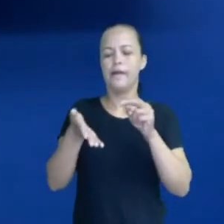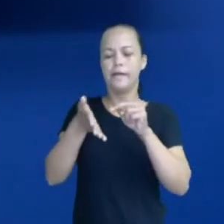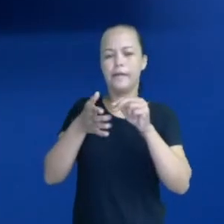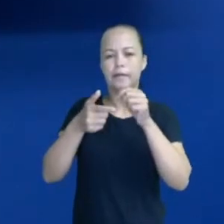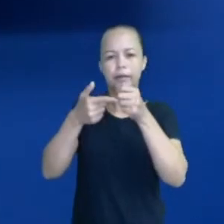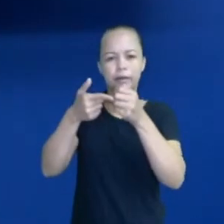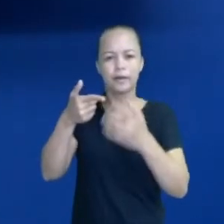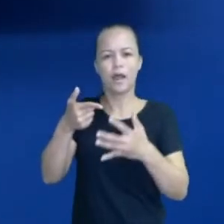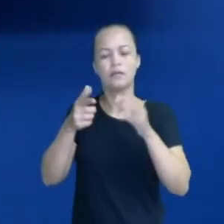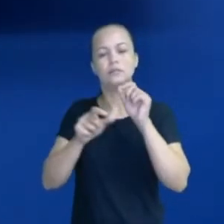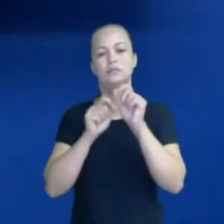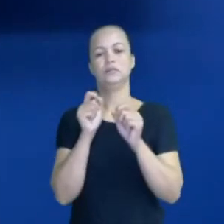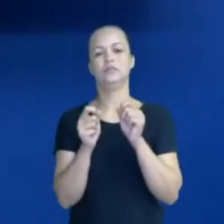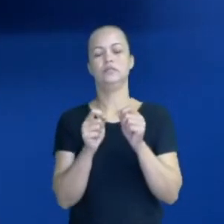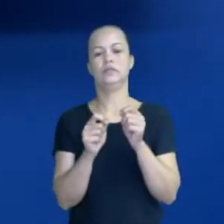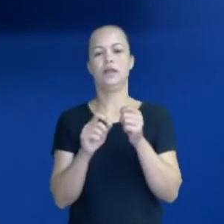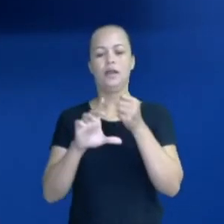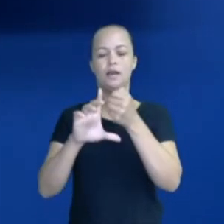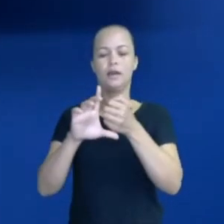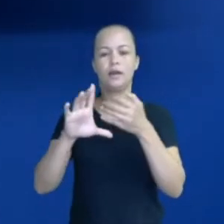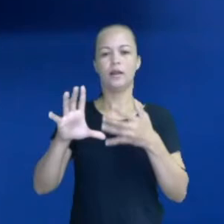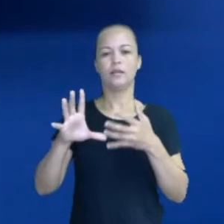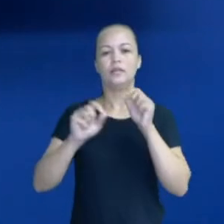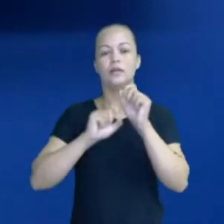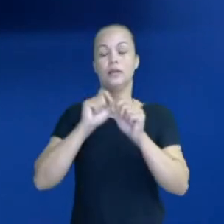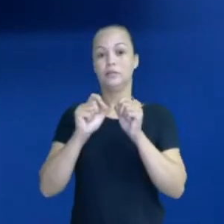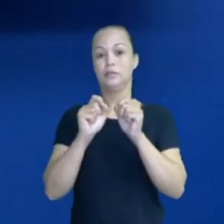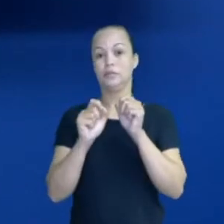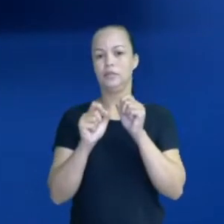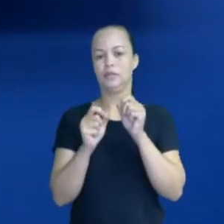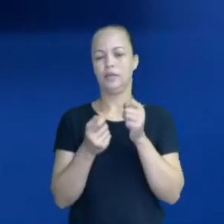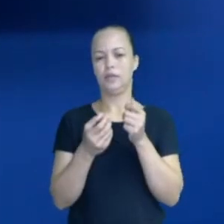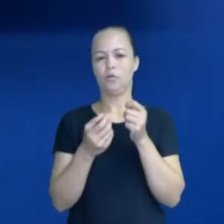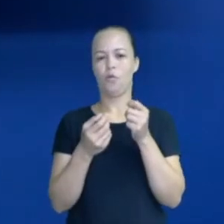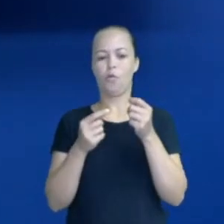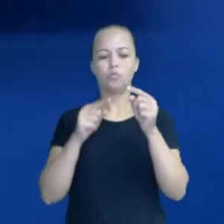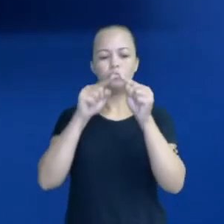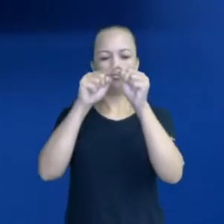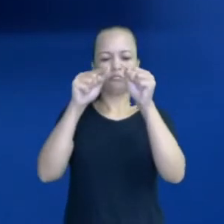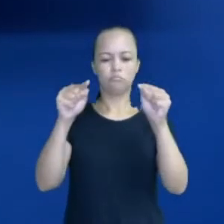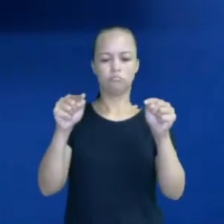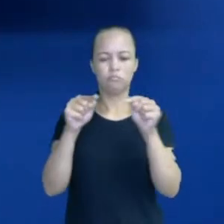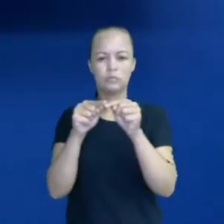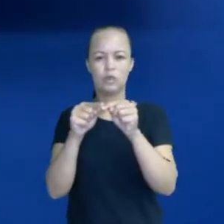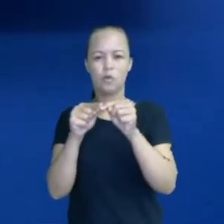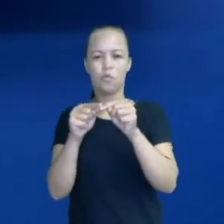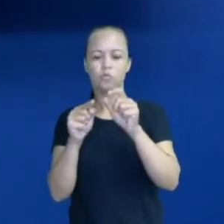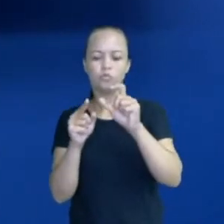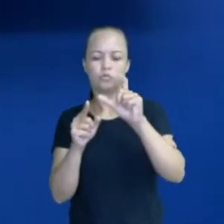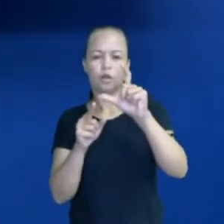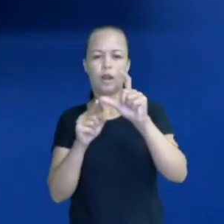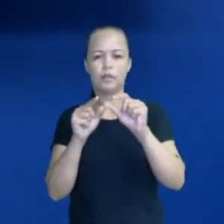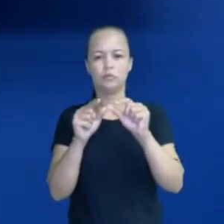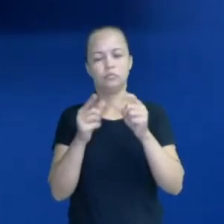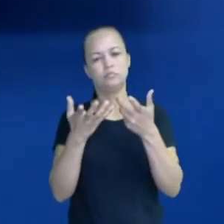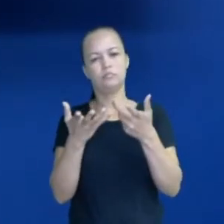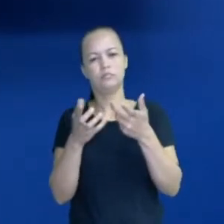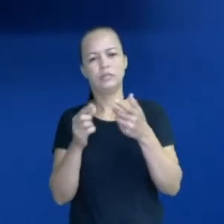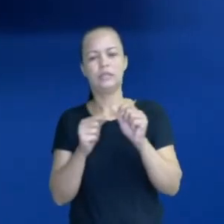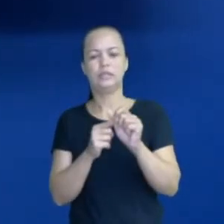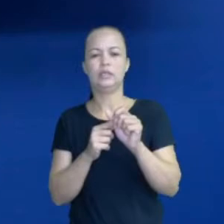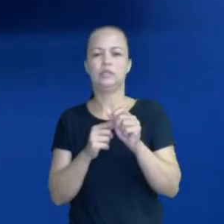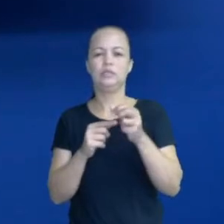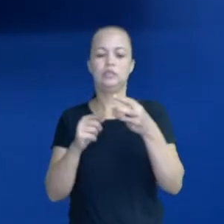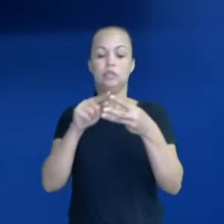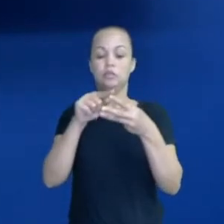os triângulos de acordo com o tamanho dos seus lados. Se eu for relacionar os lados, eu tenho que relacionar se ele é